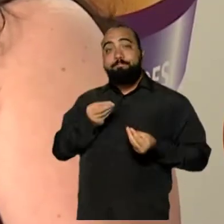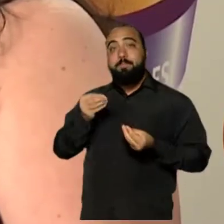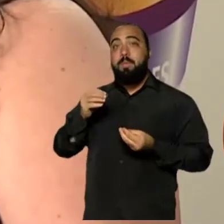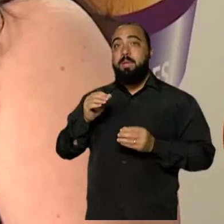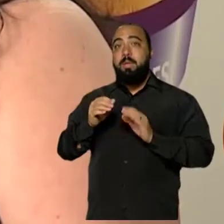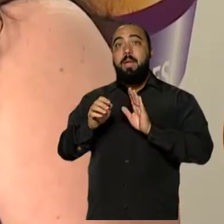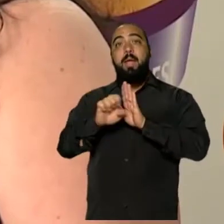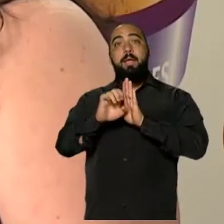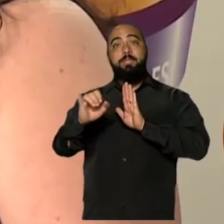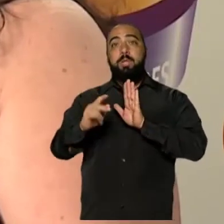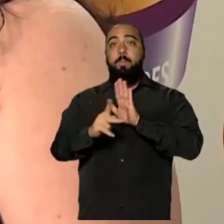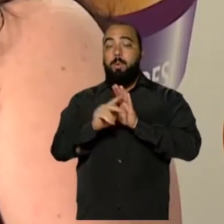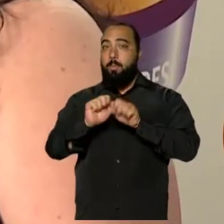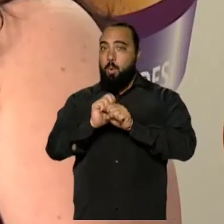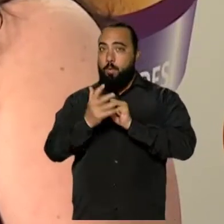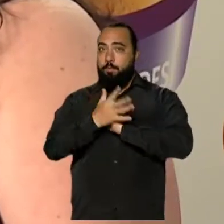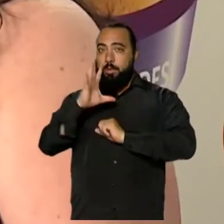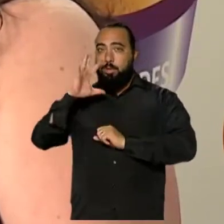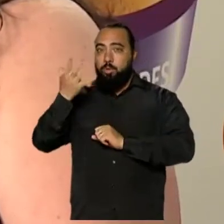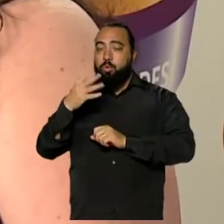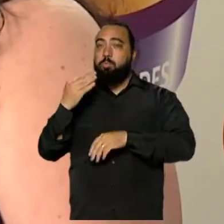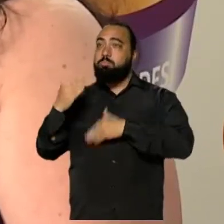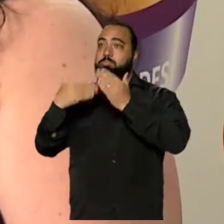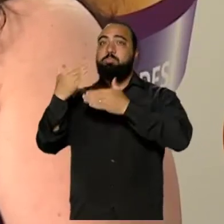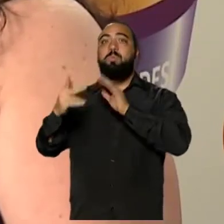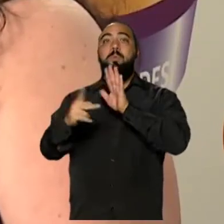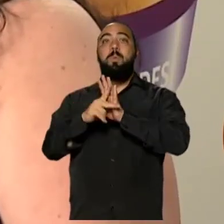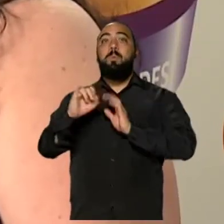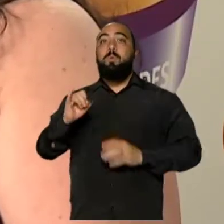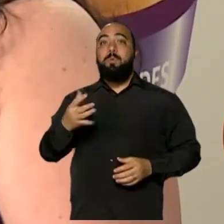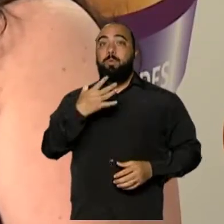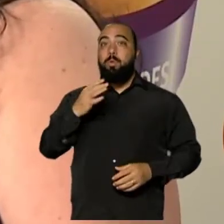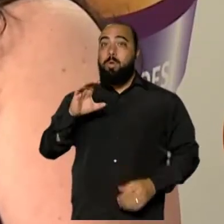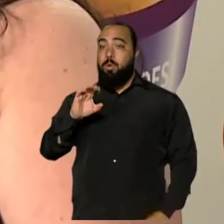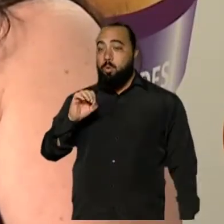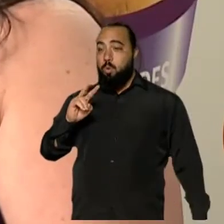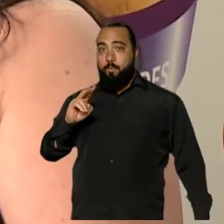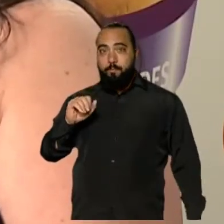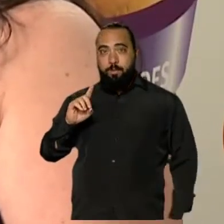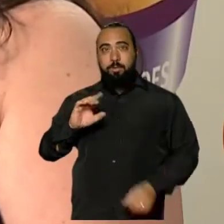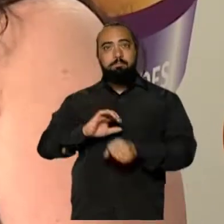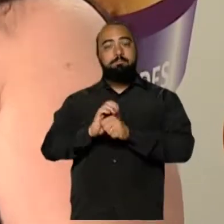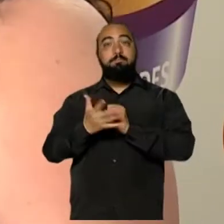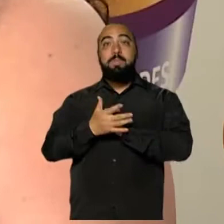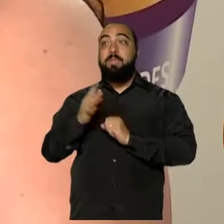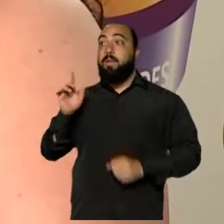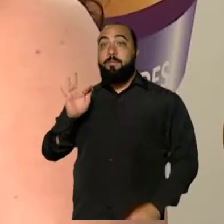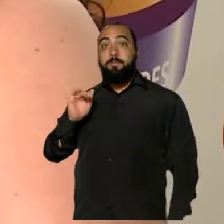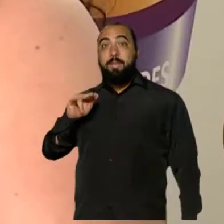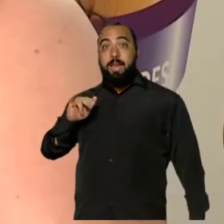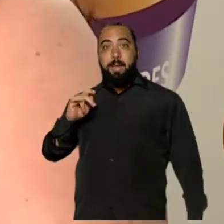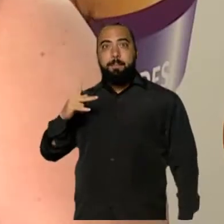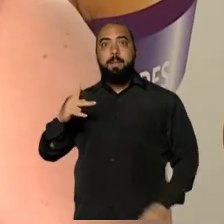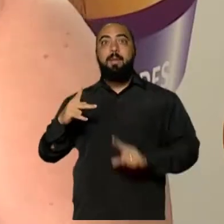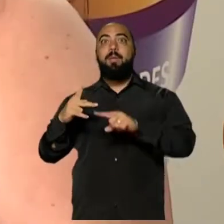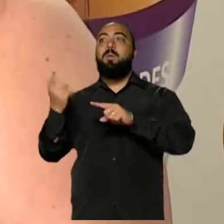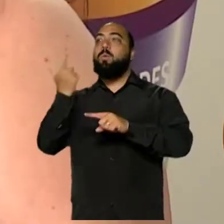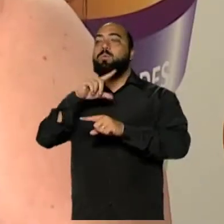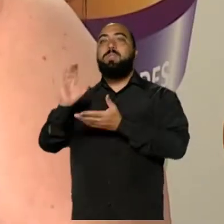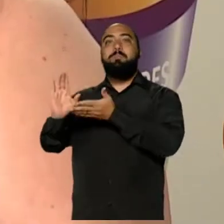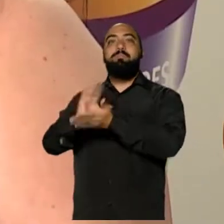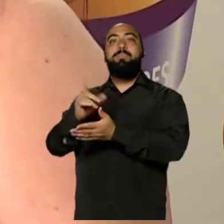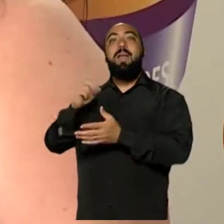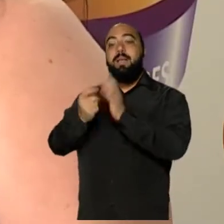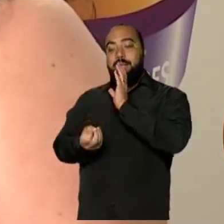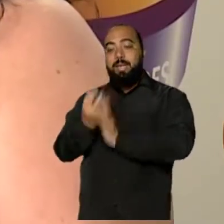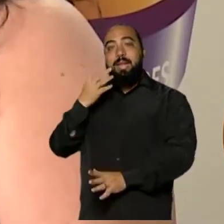de COVID, de soluções inovadoras para COVID, e nós conseguimos uma subvenção para fazer a nossa fábrica. Então nós passamos de ser